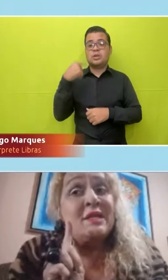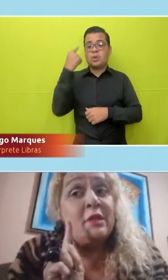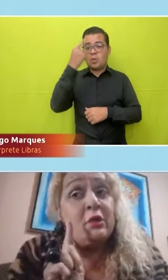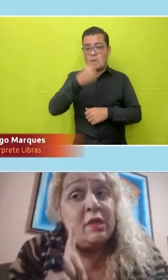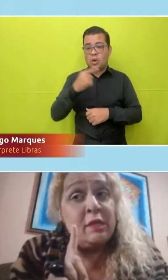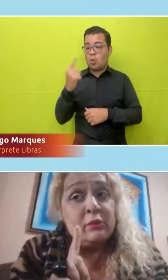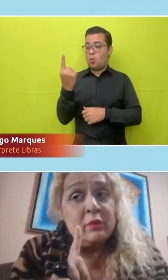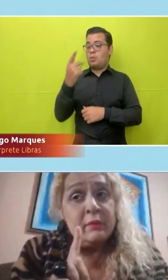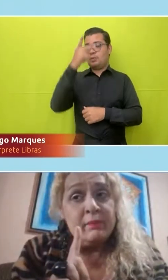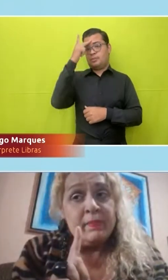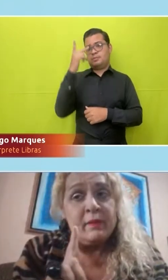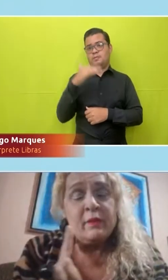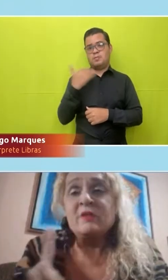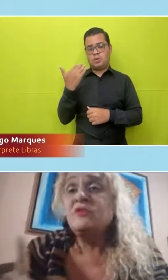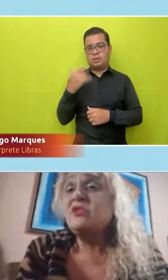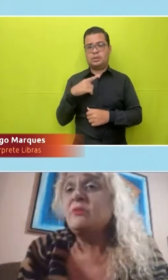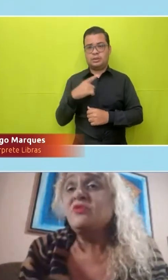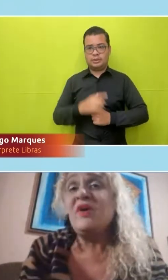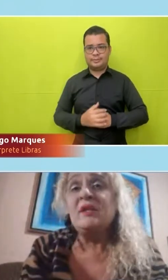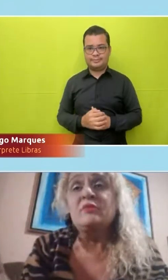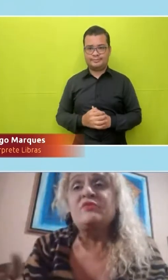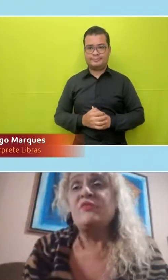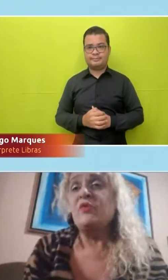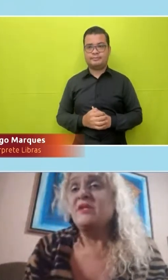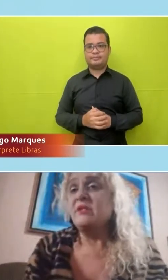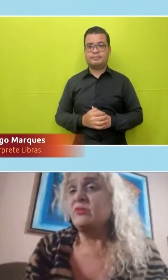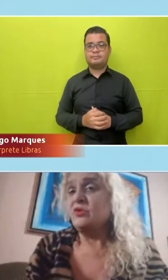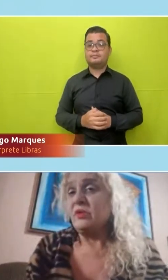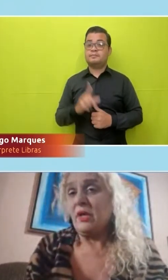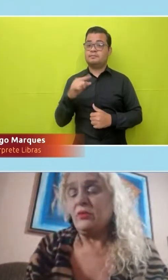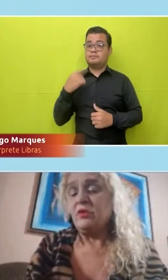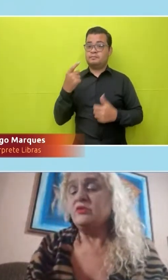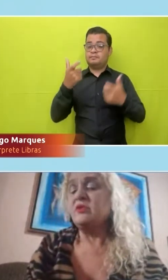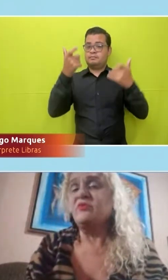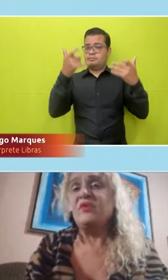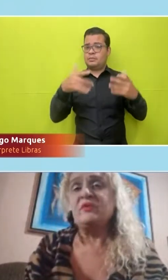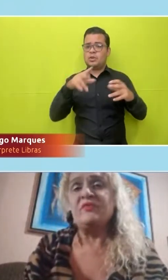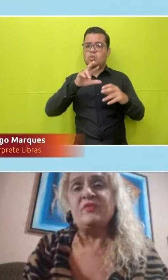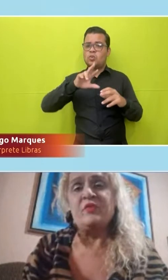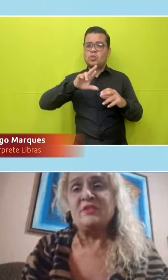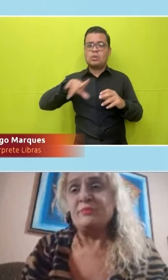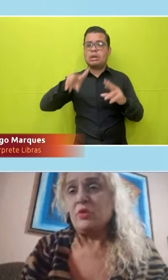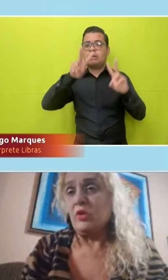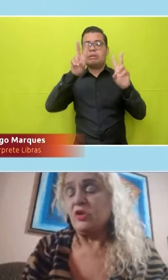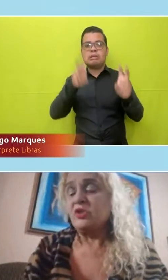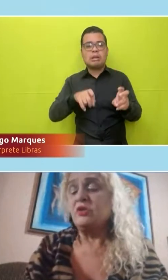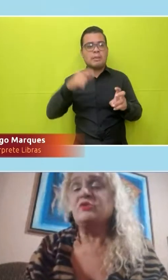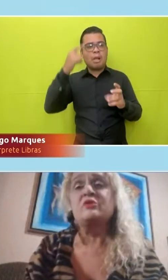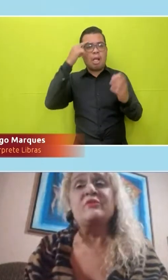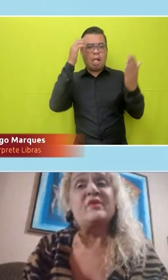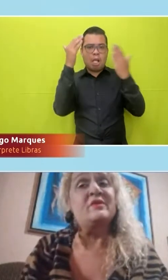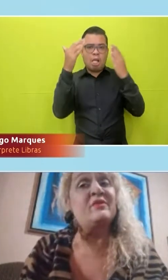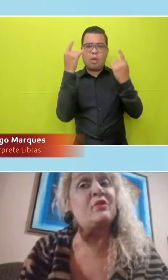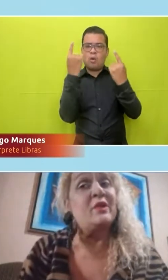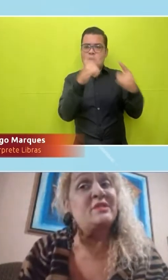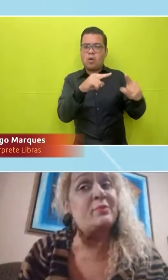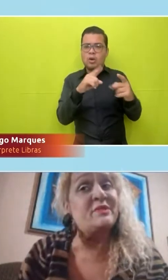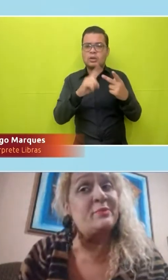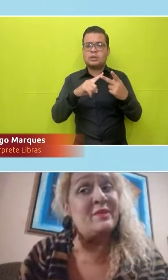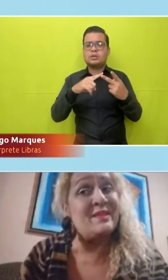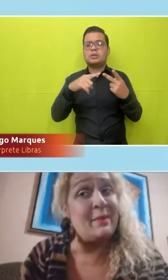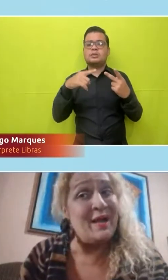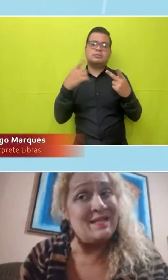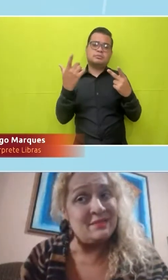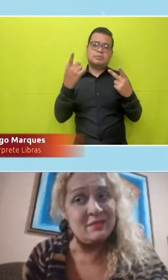estamos catalogando. Nós não estamos falando da violência emocional, nós não estamos falando da violência psicológica, nós não estamos falando da violência, por